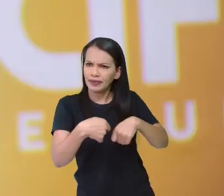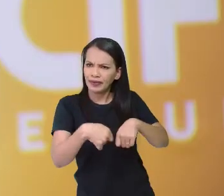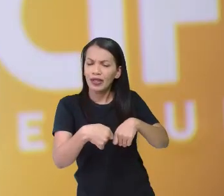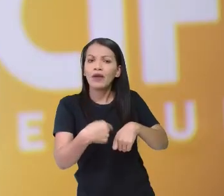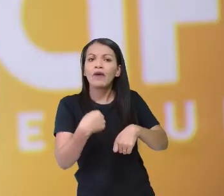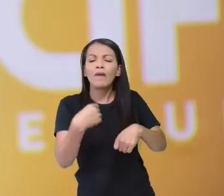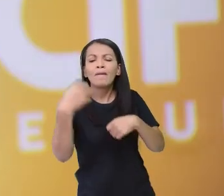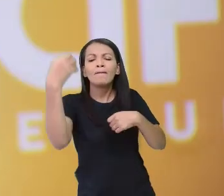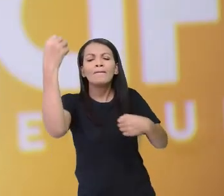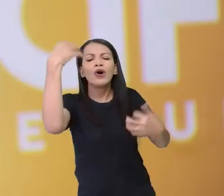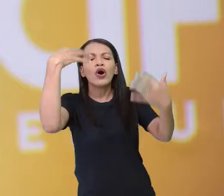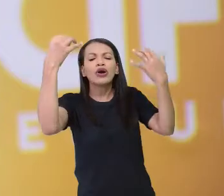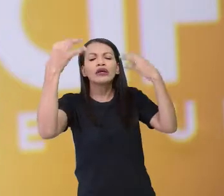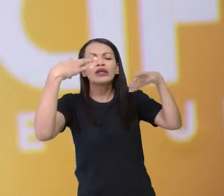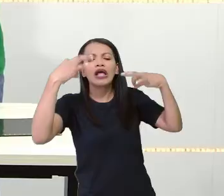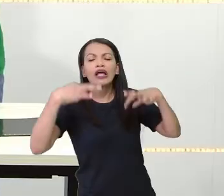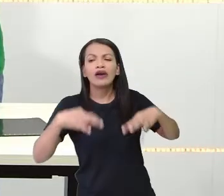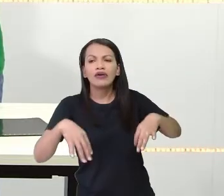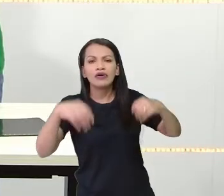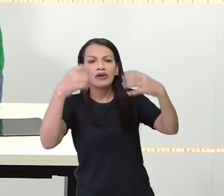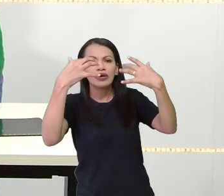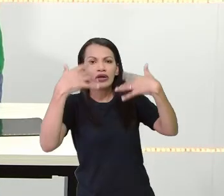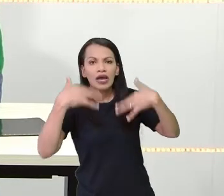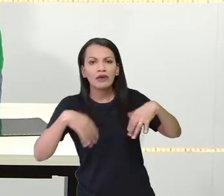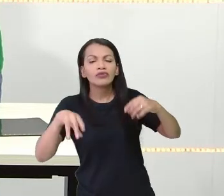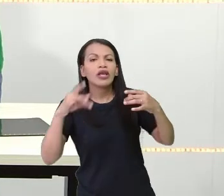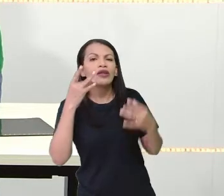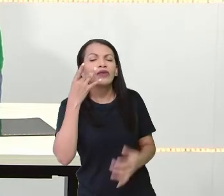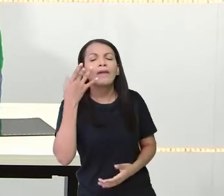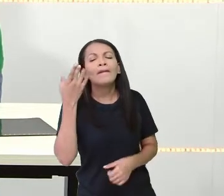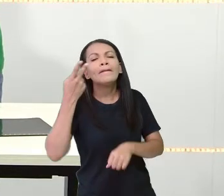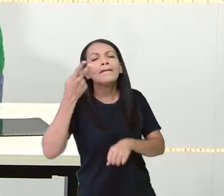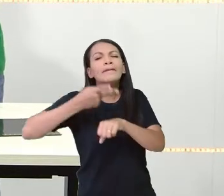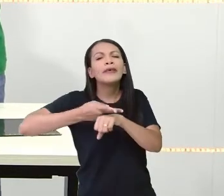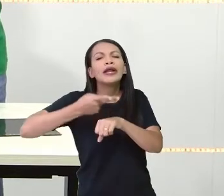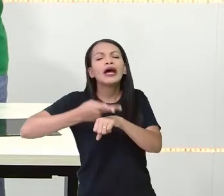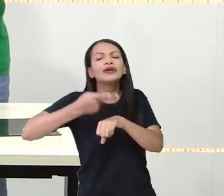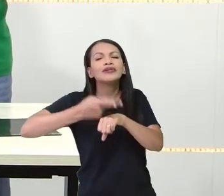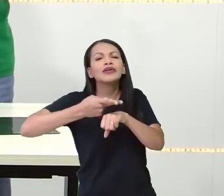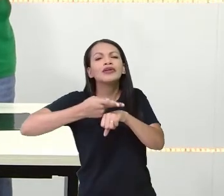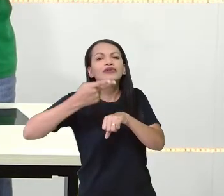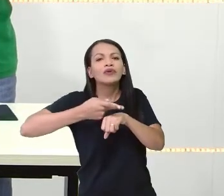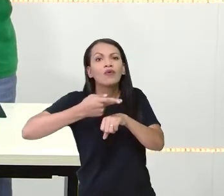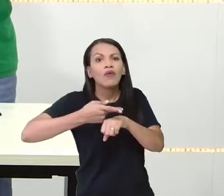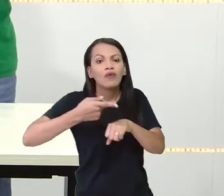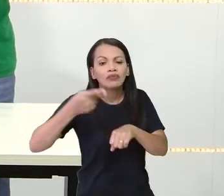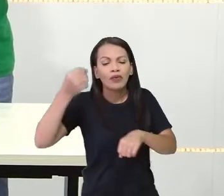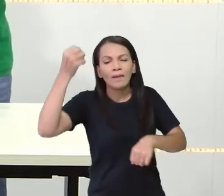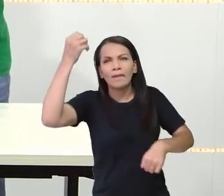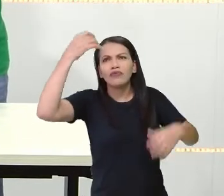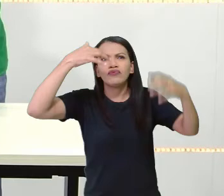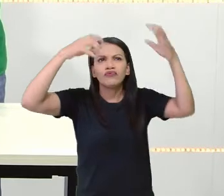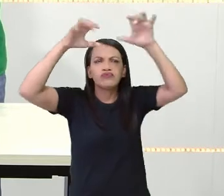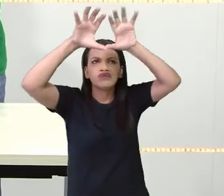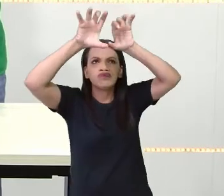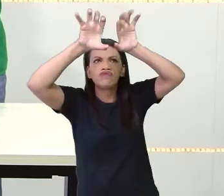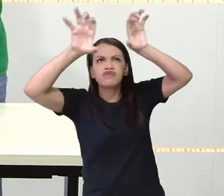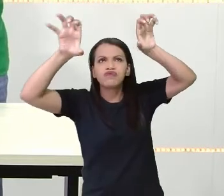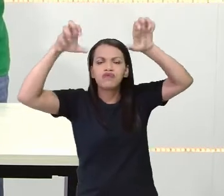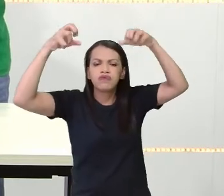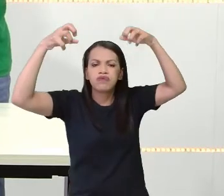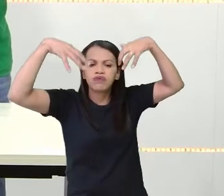molhar você com a chuva prateada. E naquele momento,